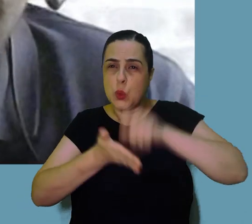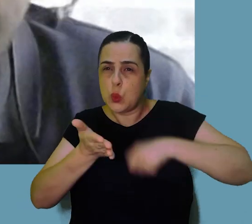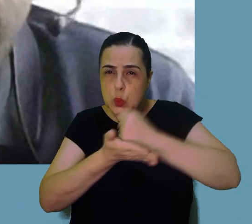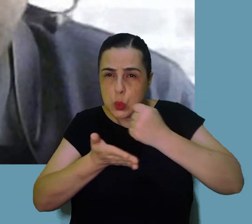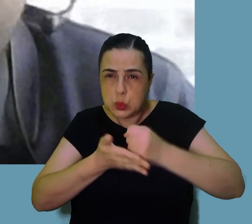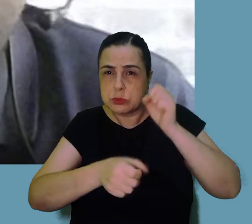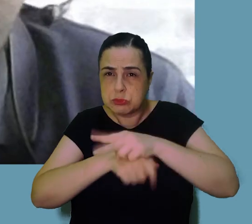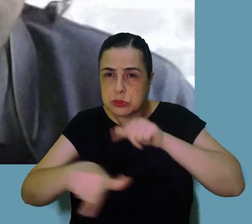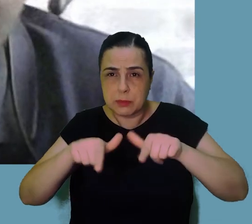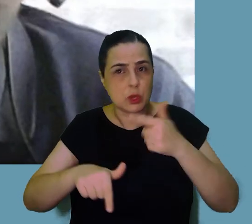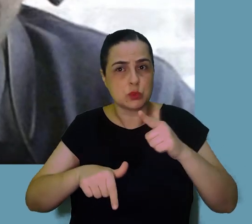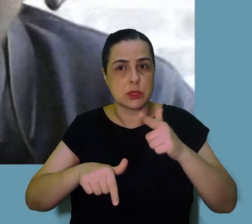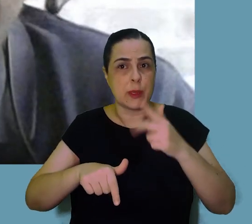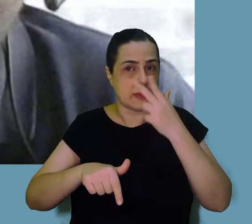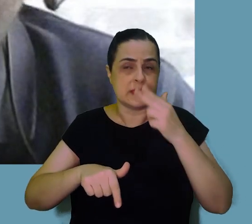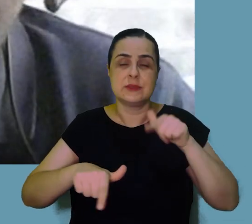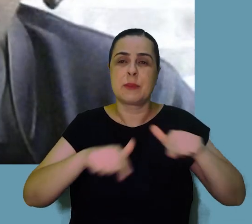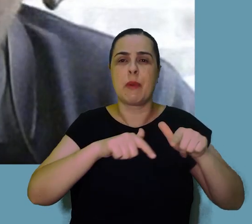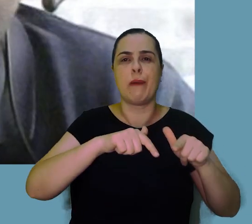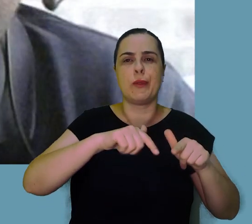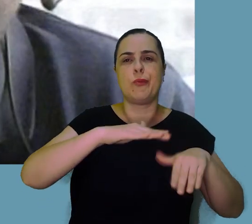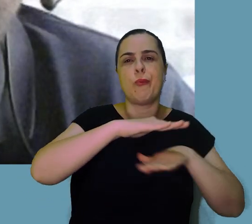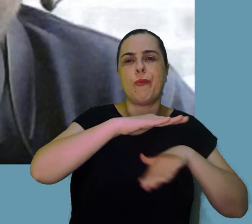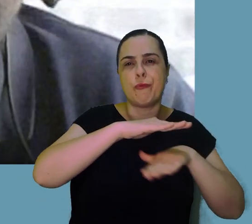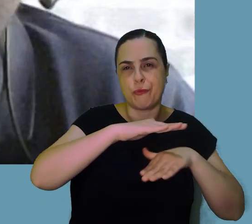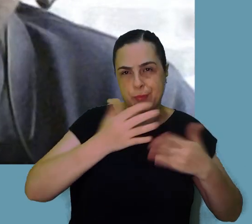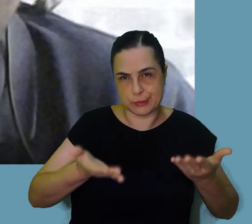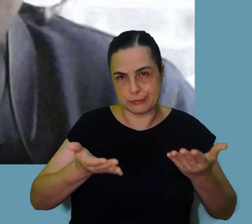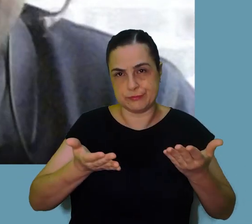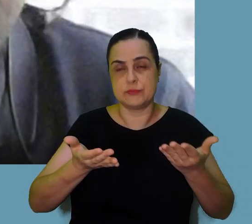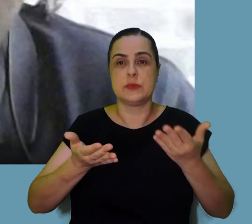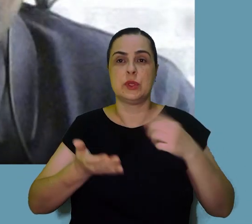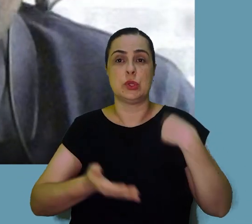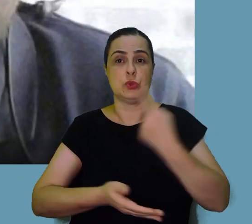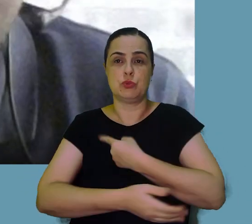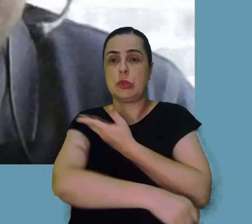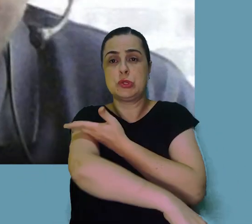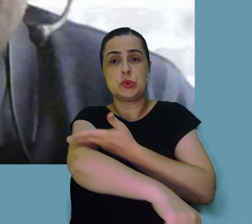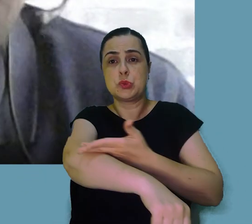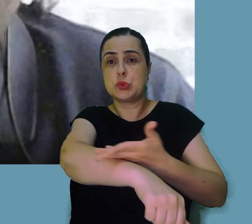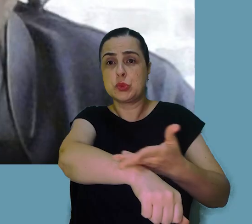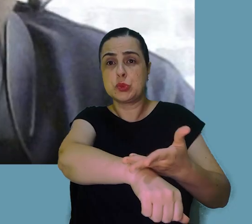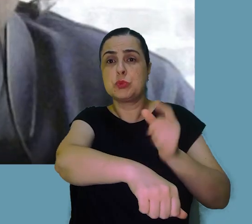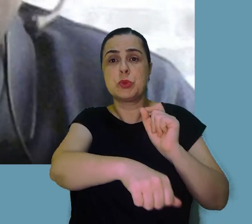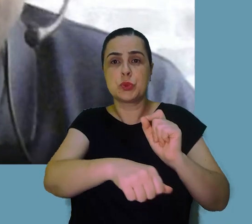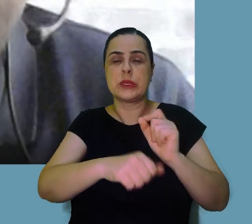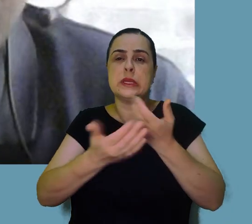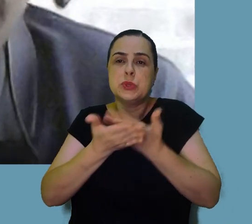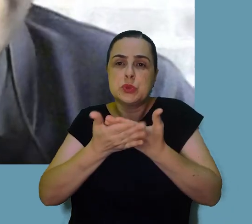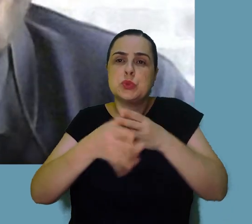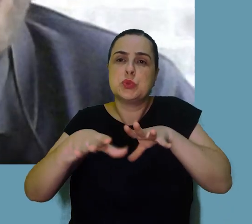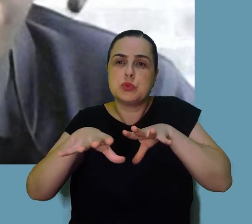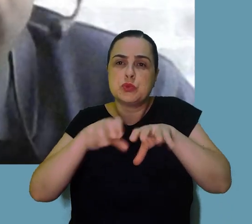que que esses 3 pontos são importantes? Porque a gente tem o hábito de entender que a escolaridade